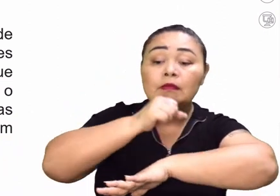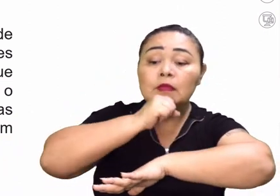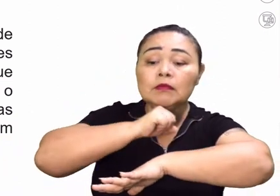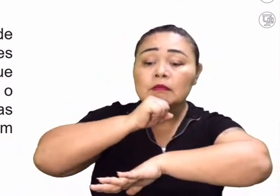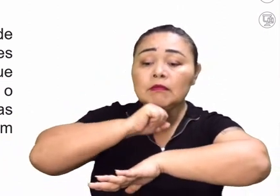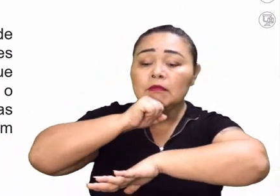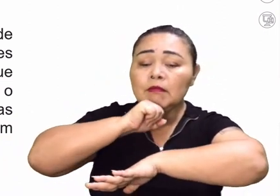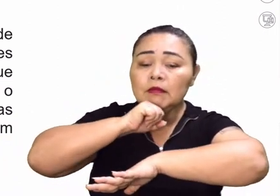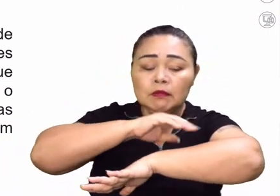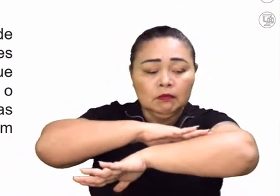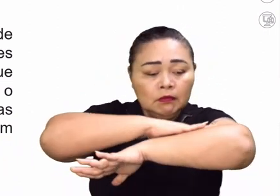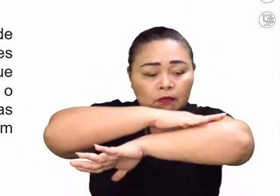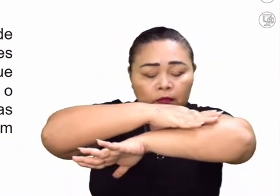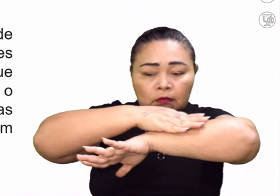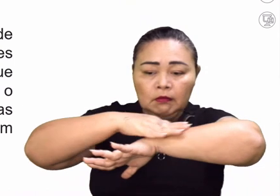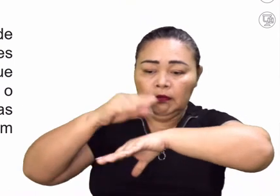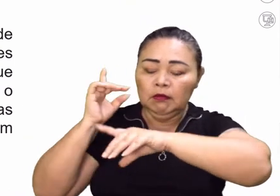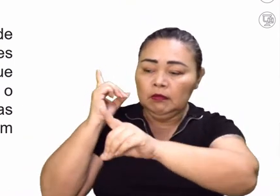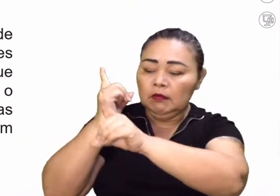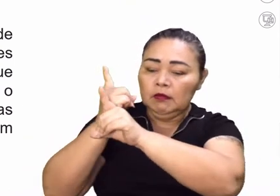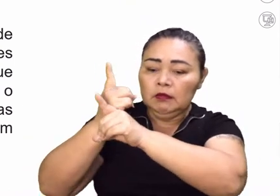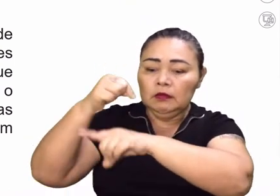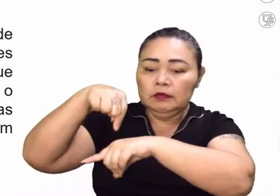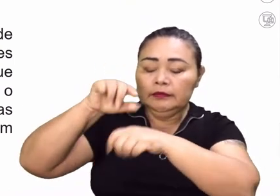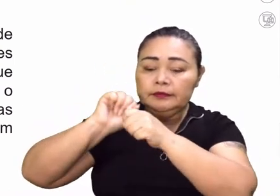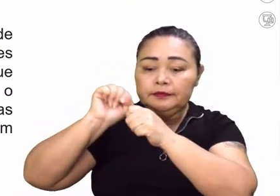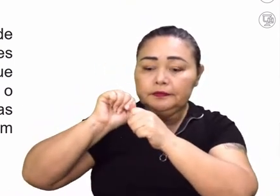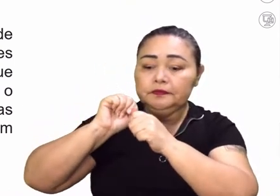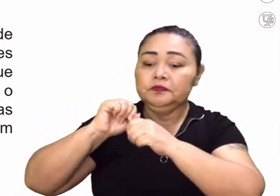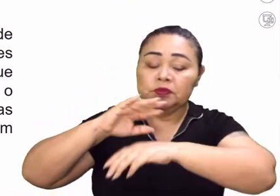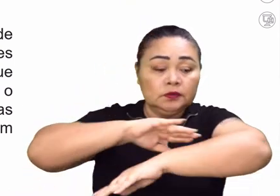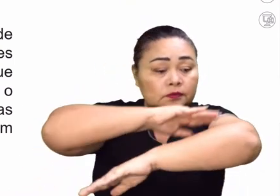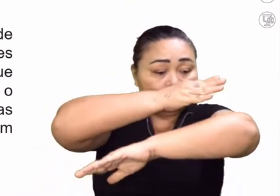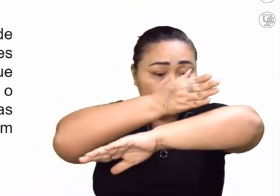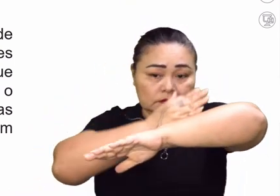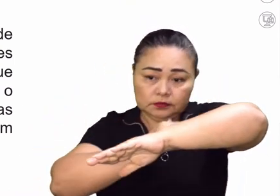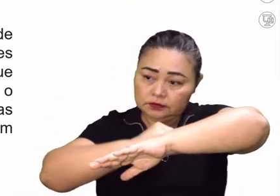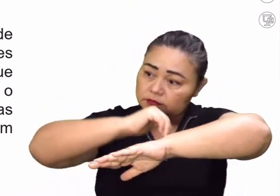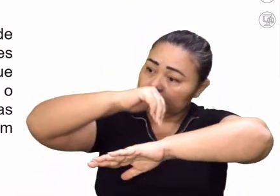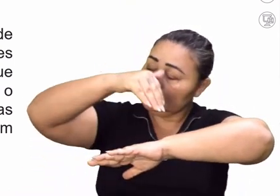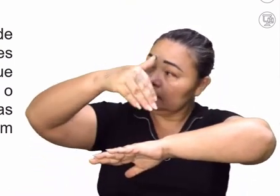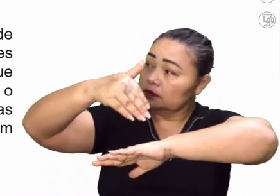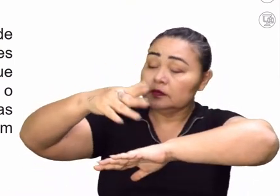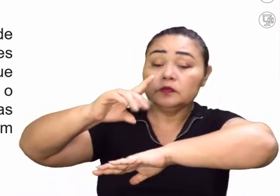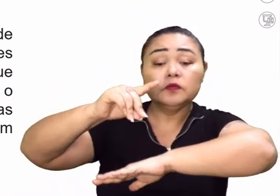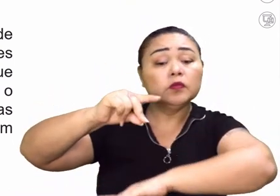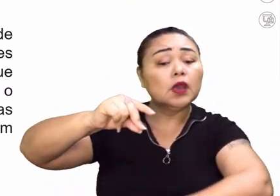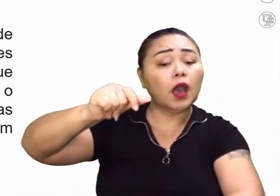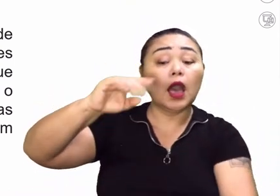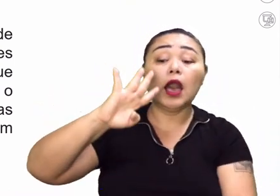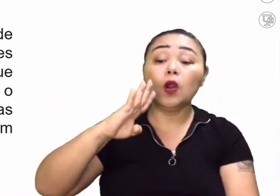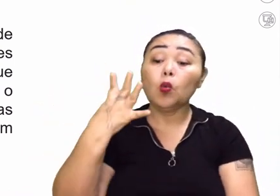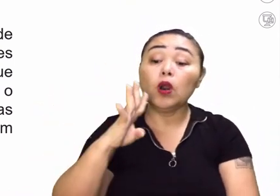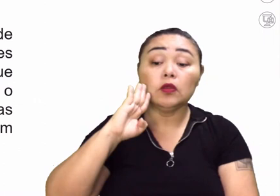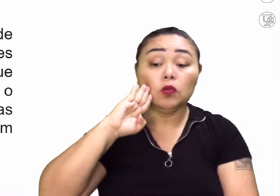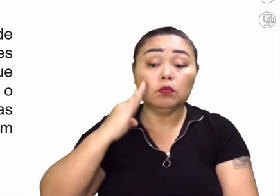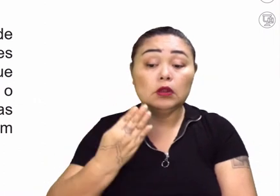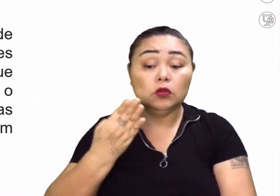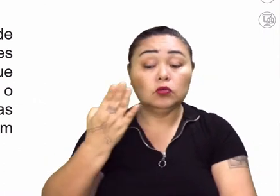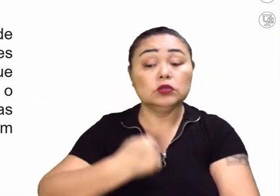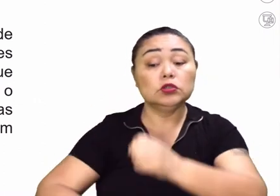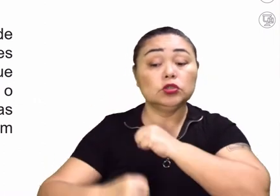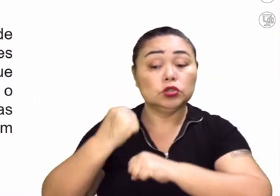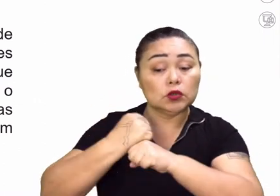e por isso que a gente vai encontrar no Brasil que baixas médias altitude porque há 4 bilhões de anos beleza